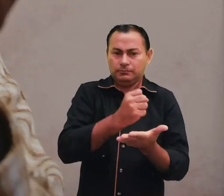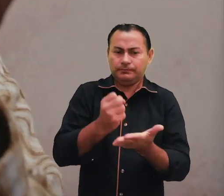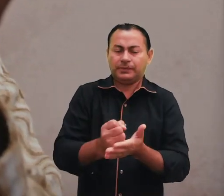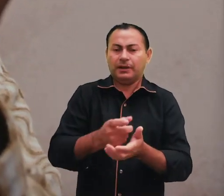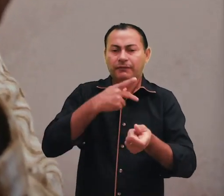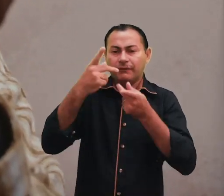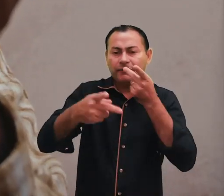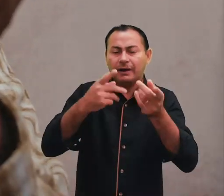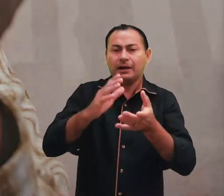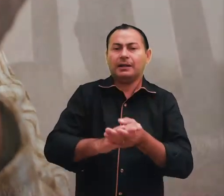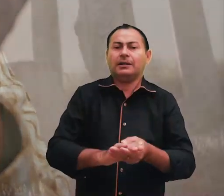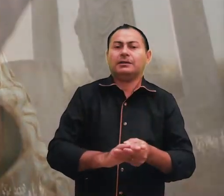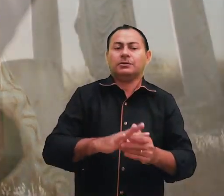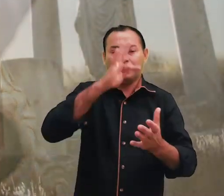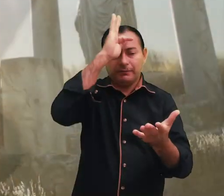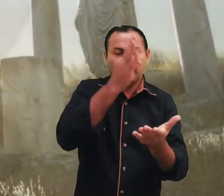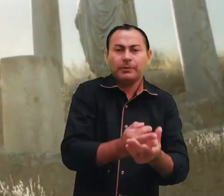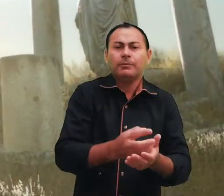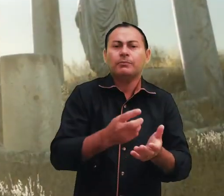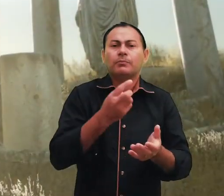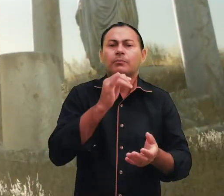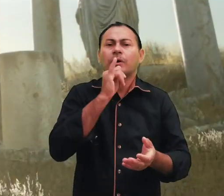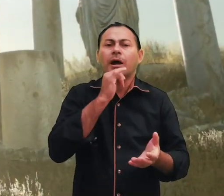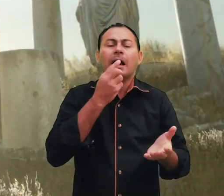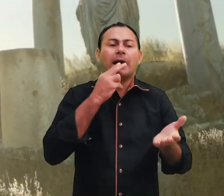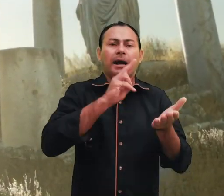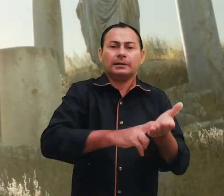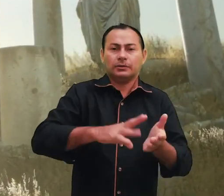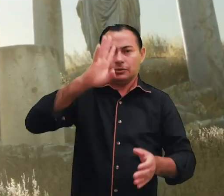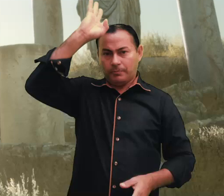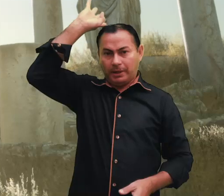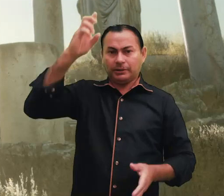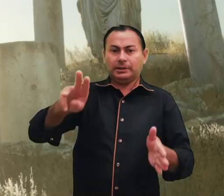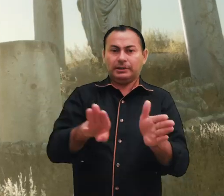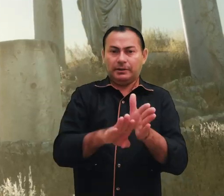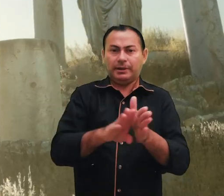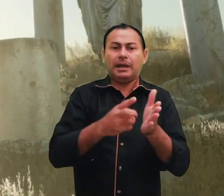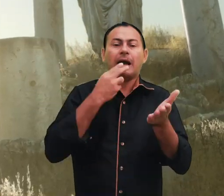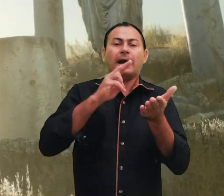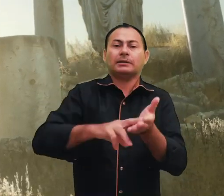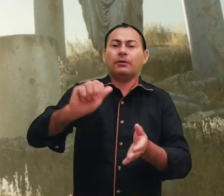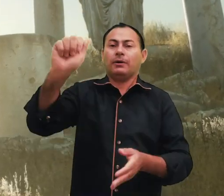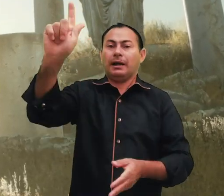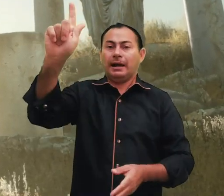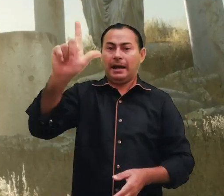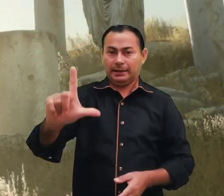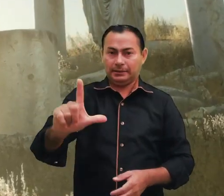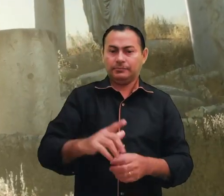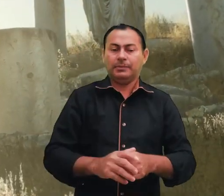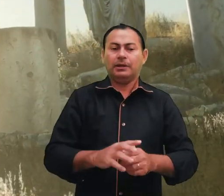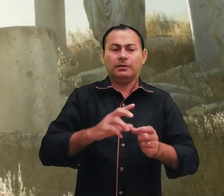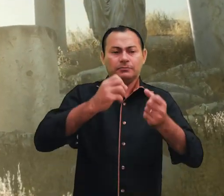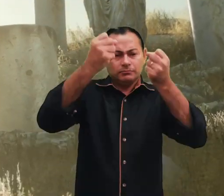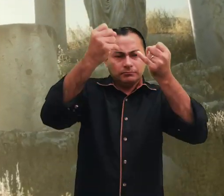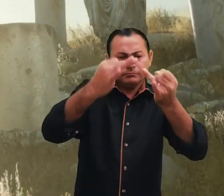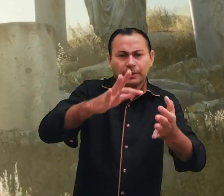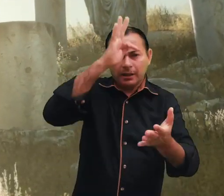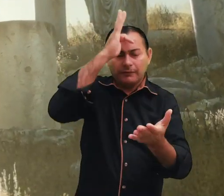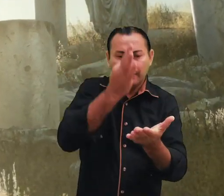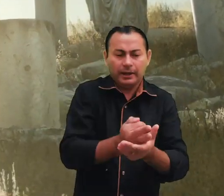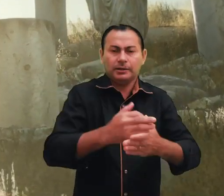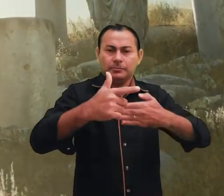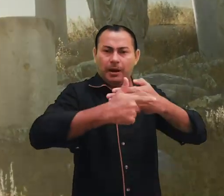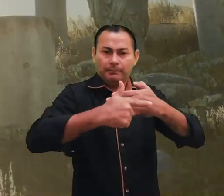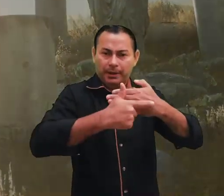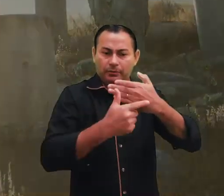pela fé. As cartas de Paulo aos Romanos e aos Gálatas, por exemplo, enfatizam a justificação pela fé e mostram claramente o papel